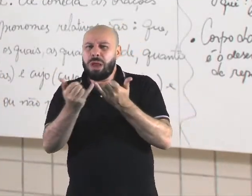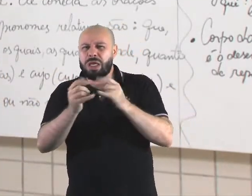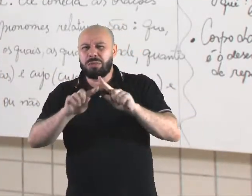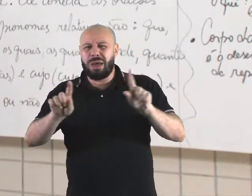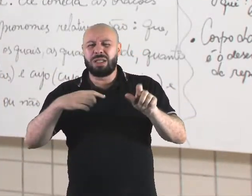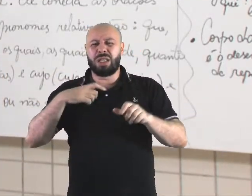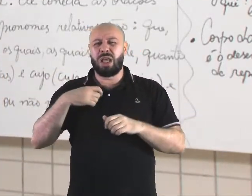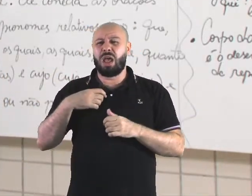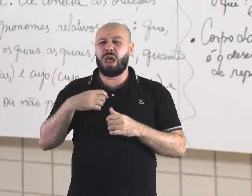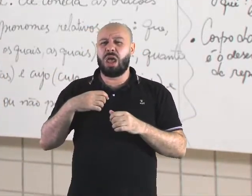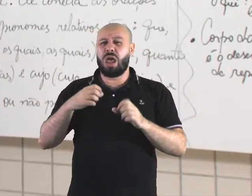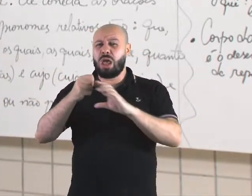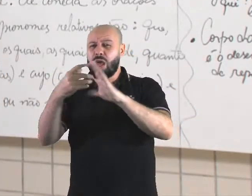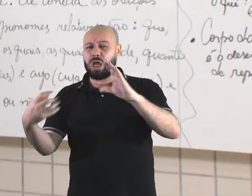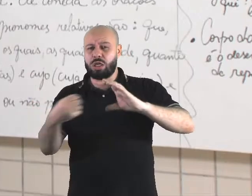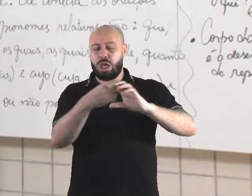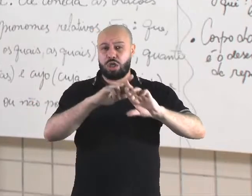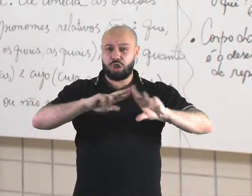elas apresentam